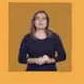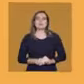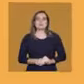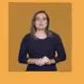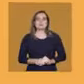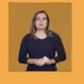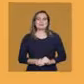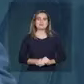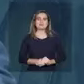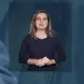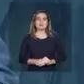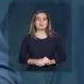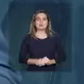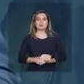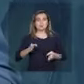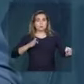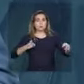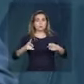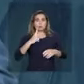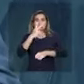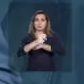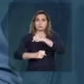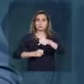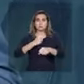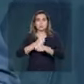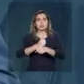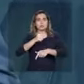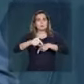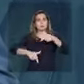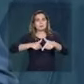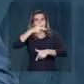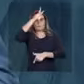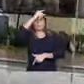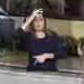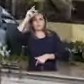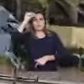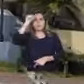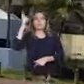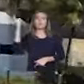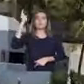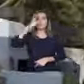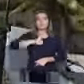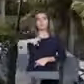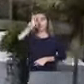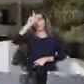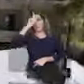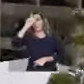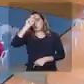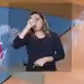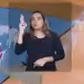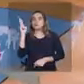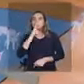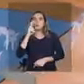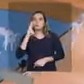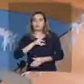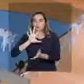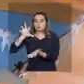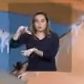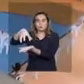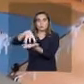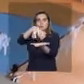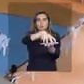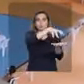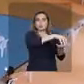Aqui é trabalho. Em apenas 2 anos como prefeito, implantamos o hospital de campanha, 3 centros